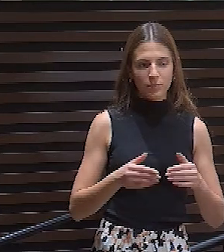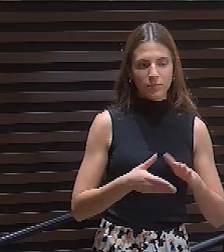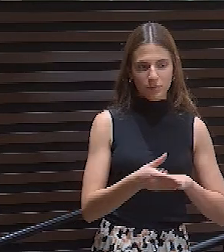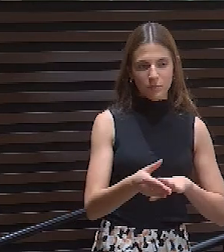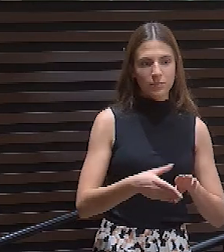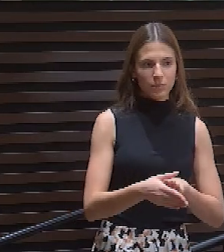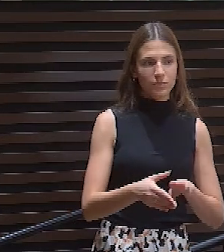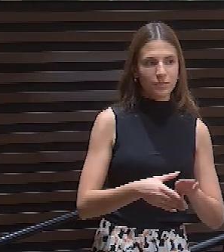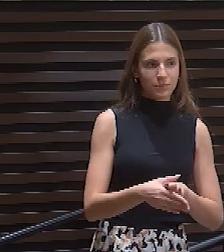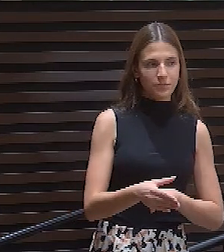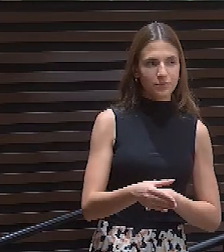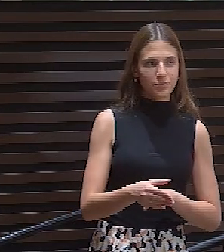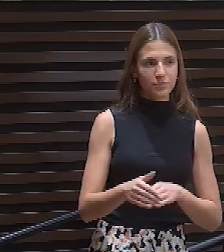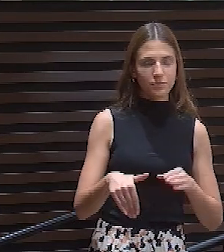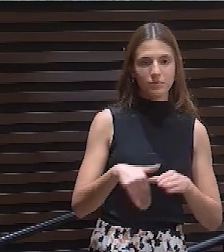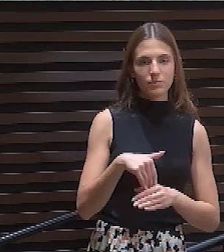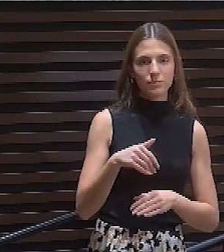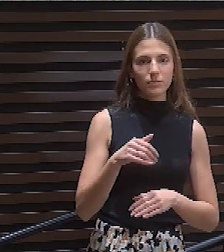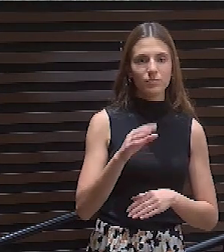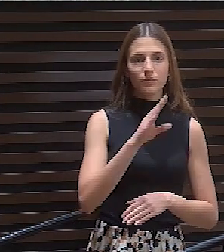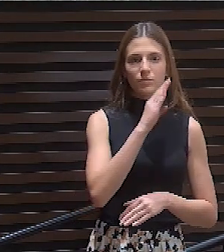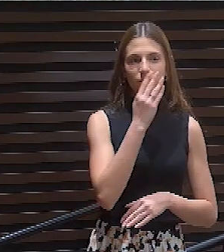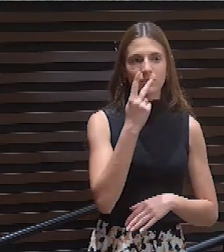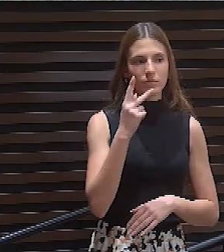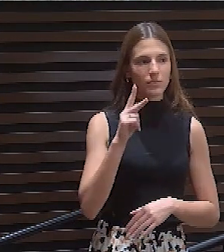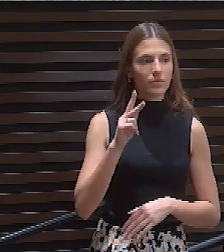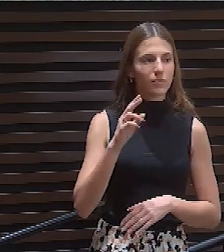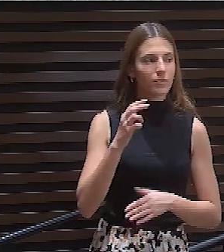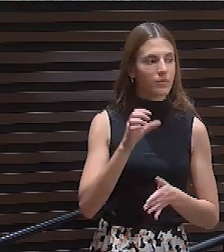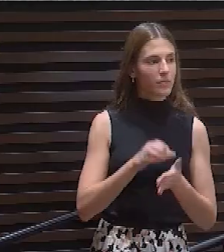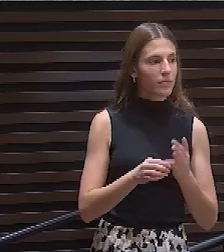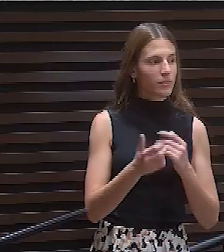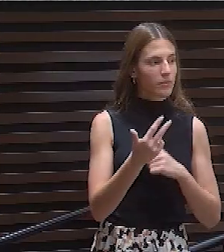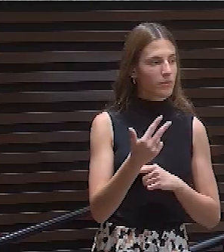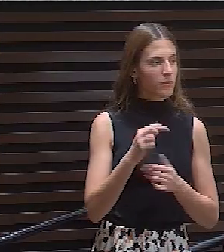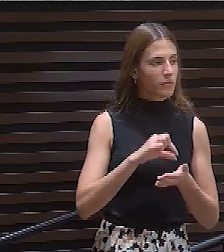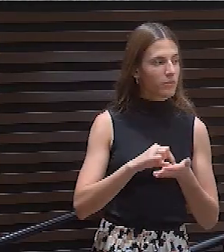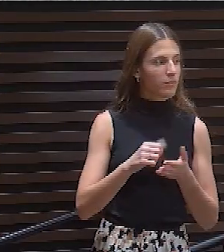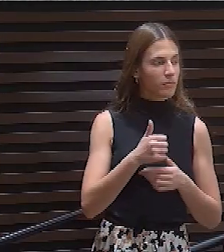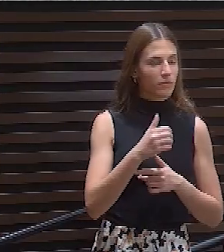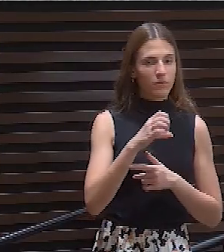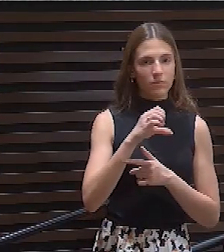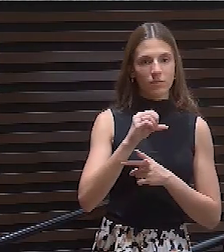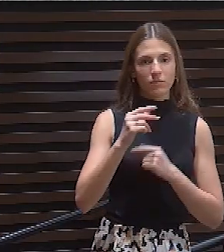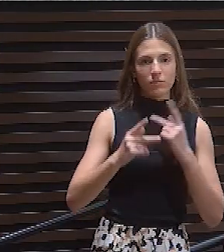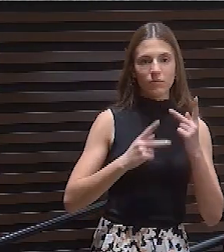Hebreus 3, 19. Ele diz,